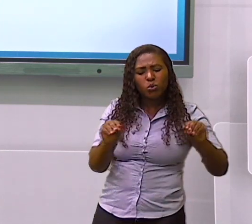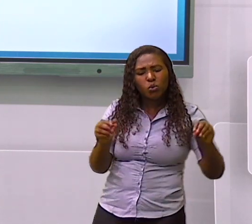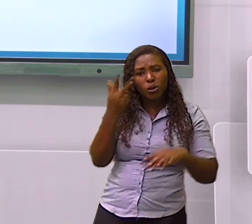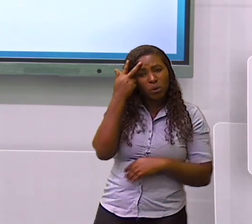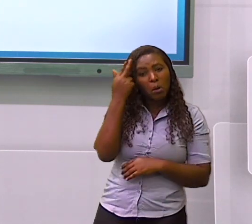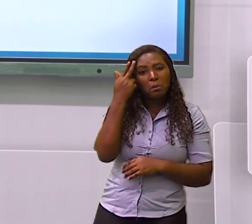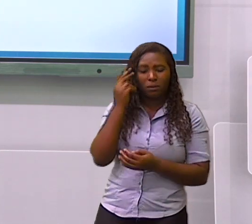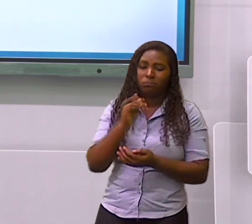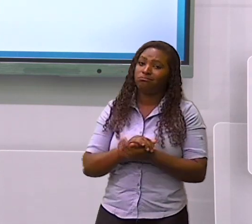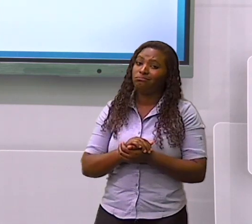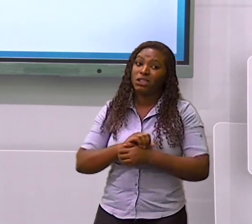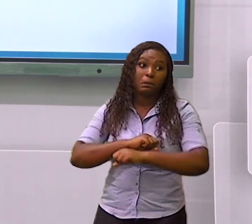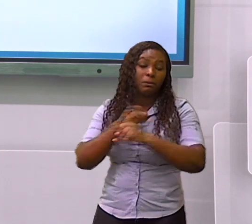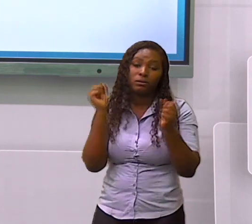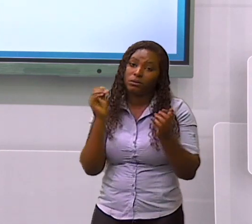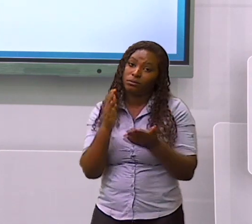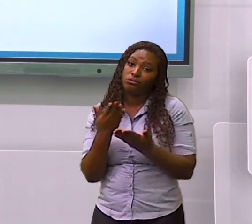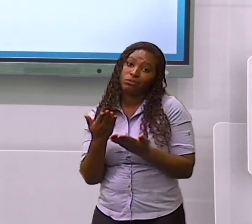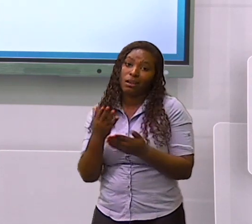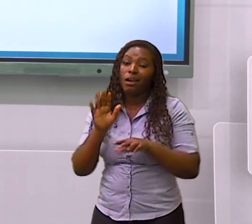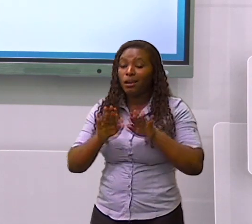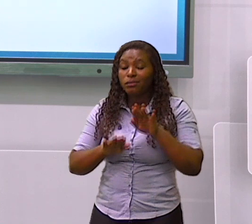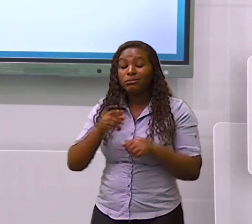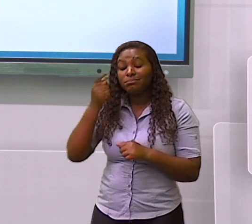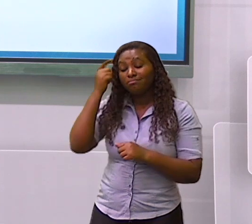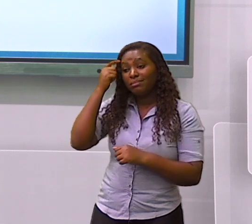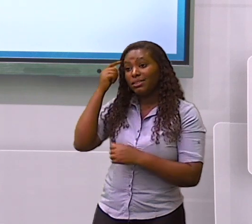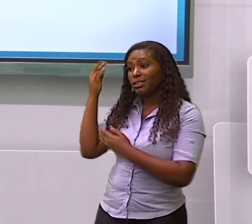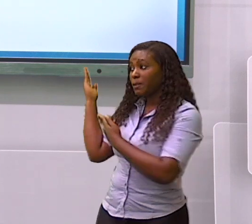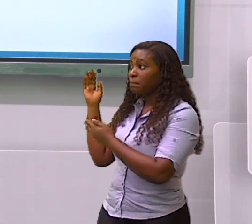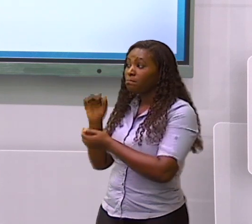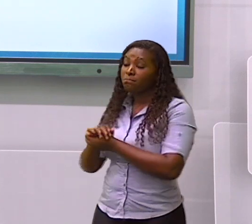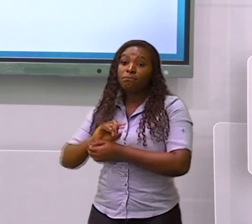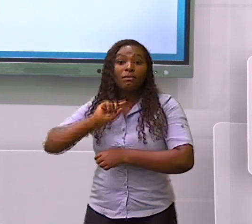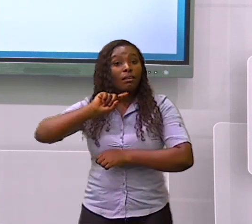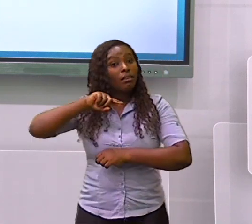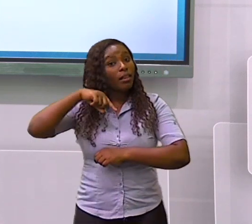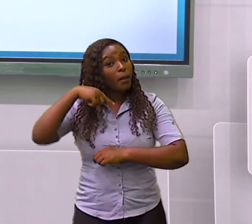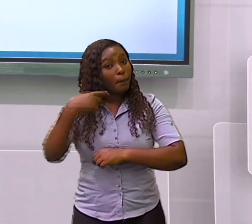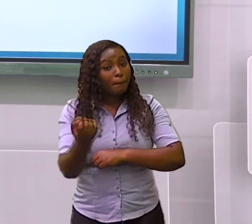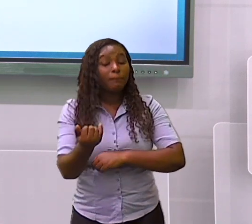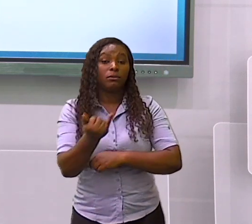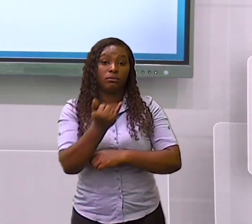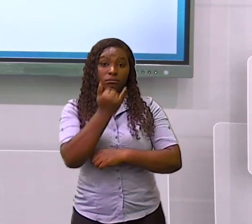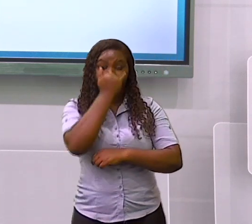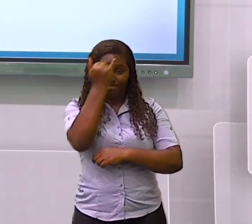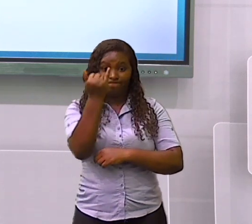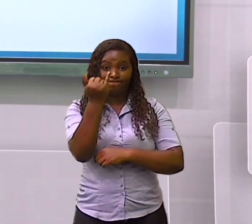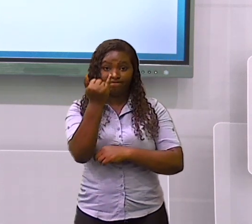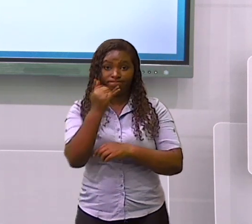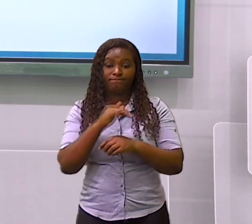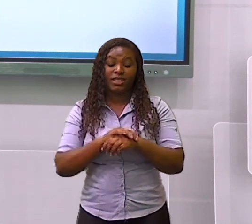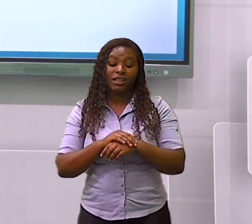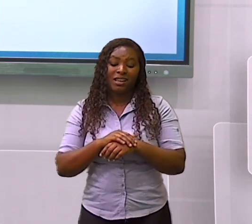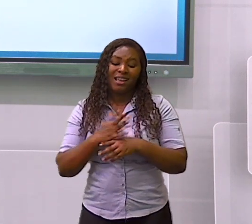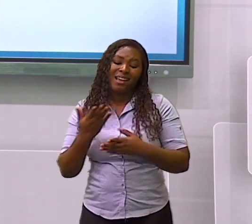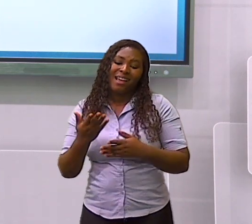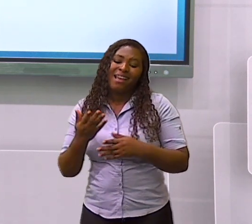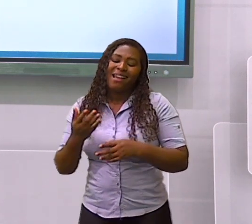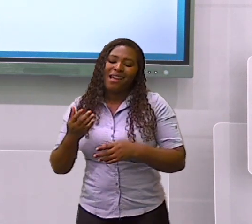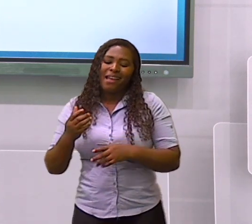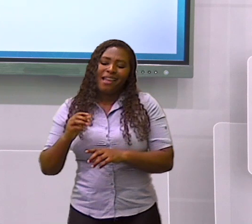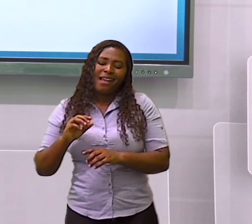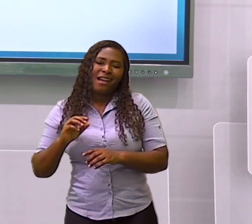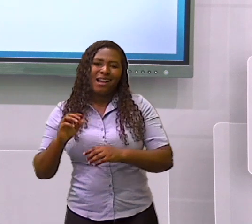naturais. Logo após todo esse acidente, na tentativa de reparar esses danos